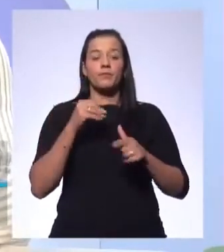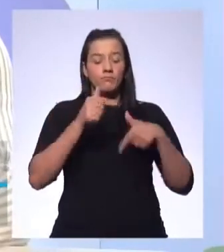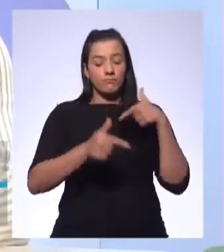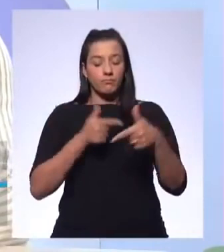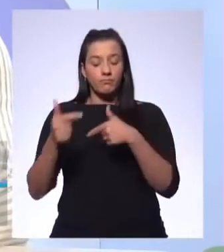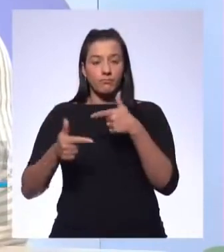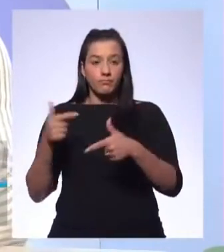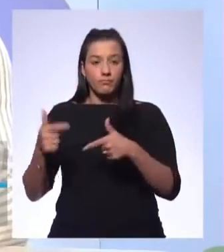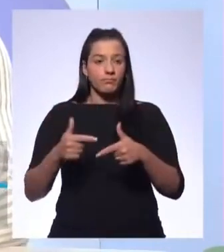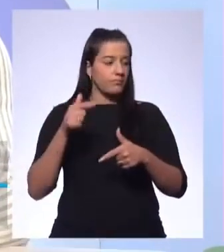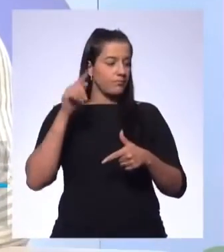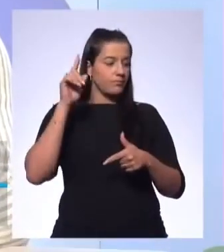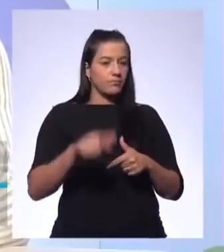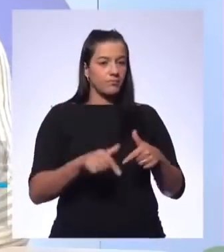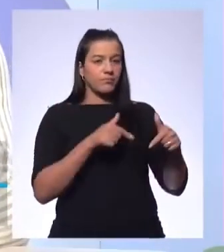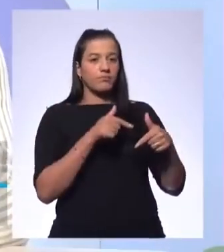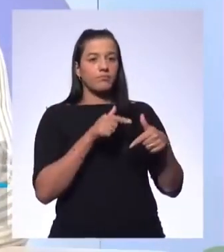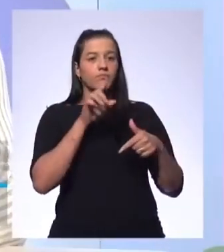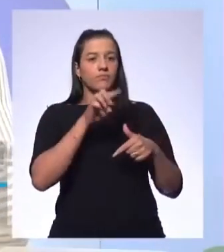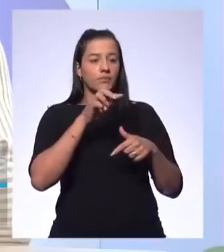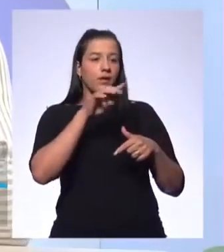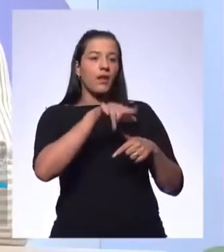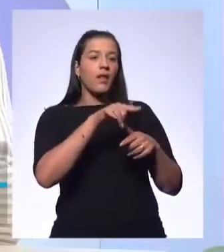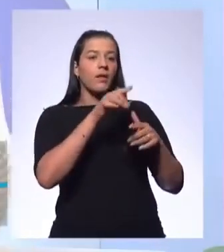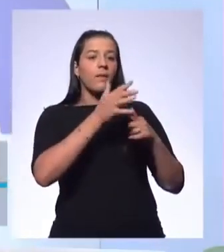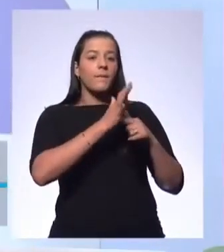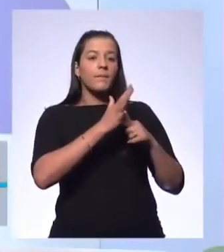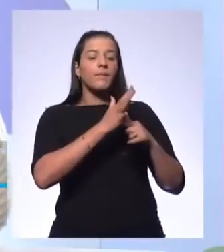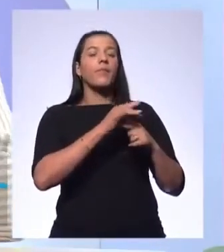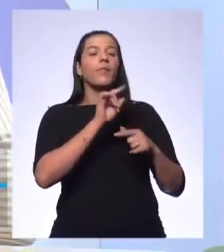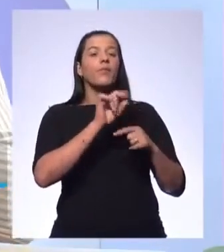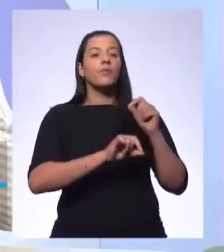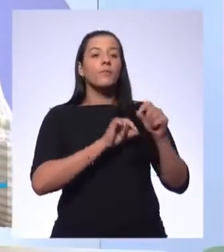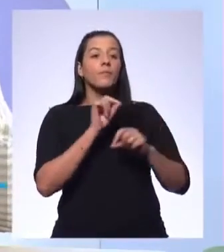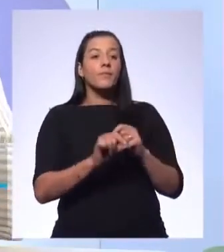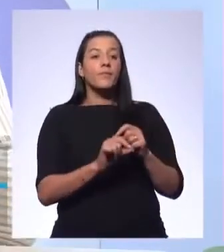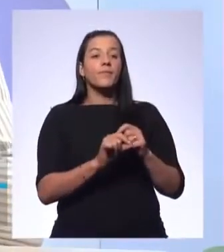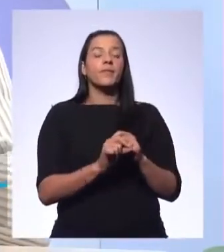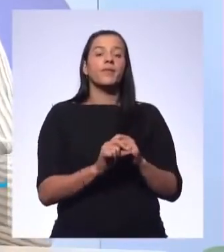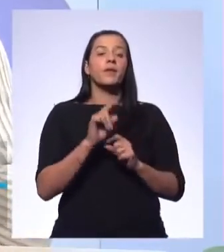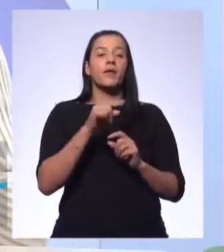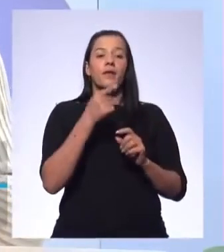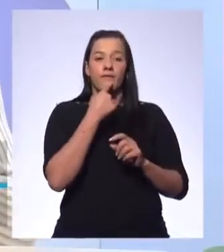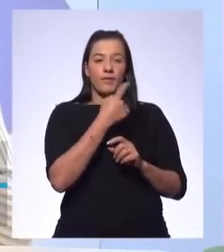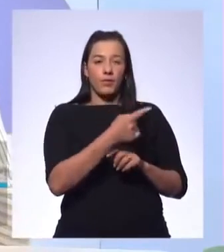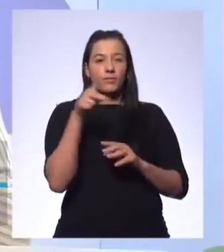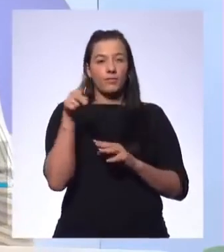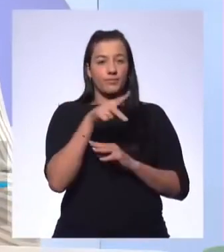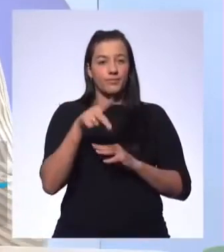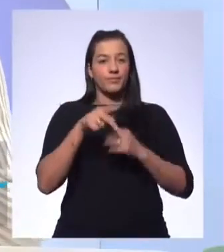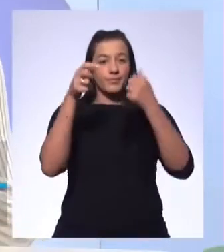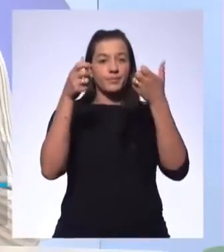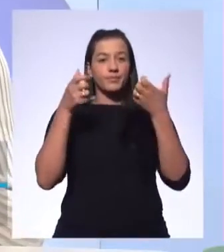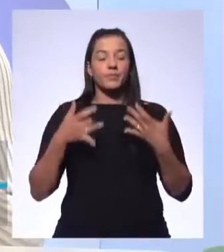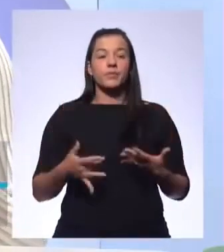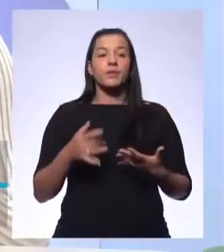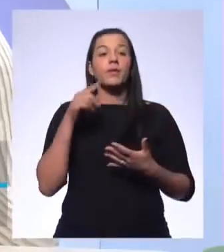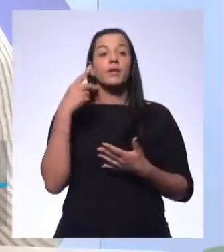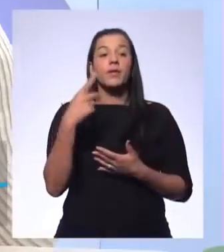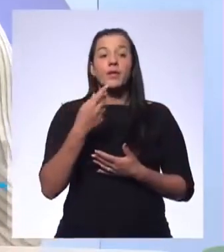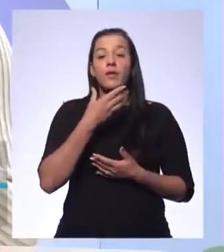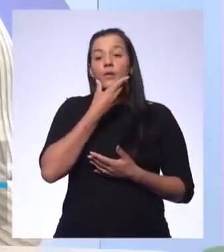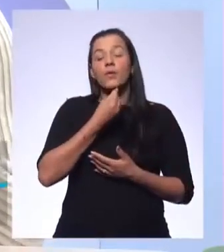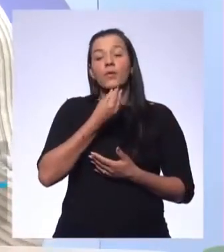trabalho através da máquina, a professora Luíse, ela ressaltou aqui que o operador ele